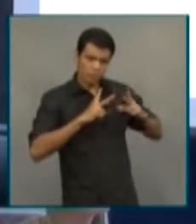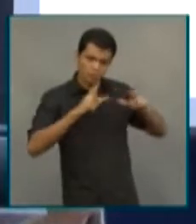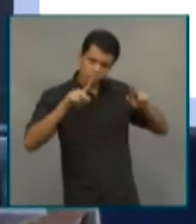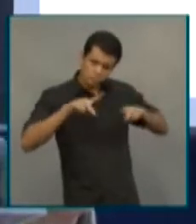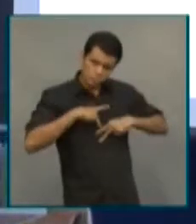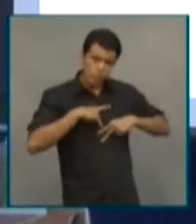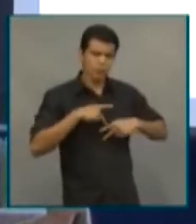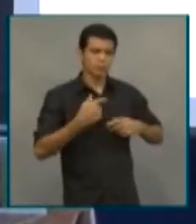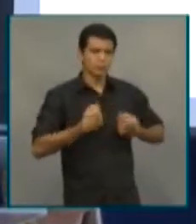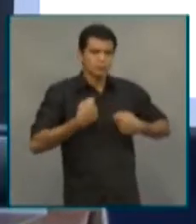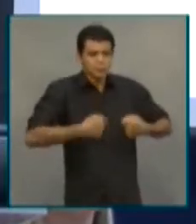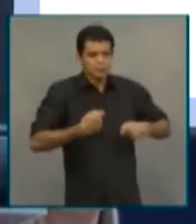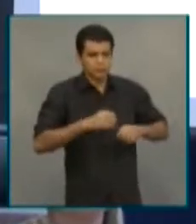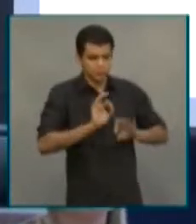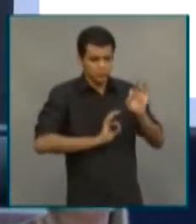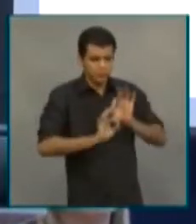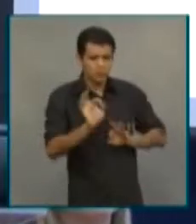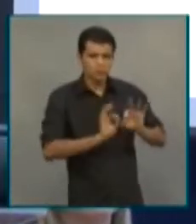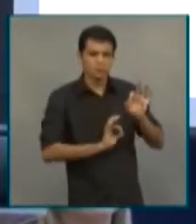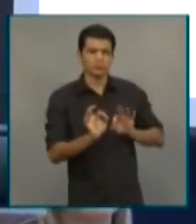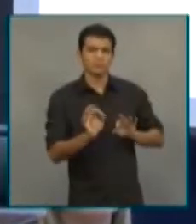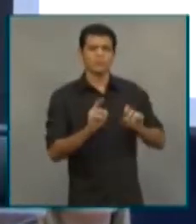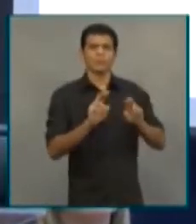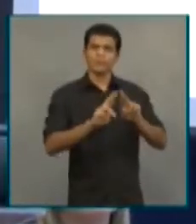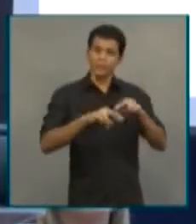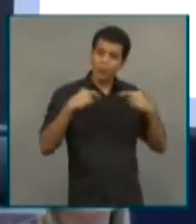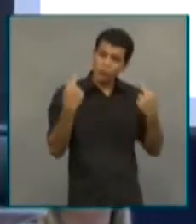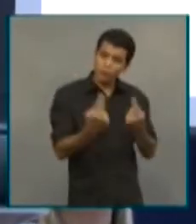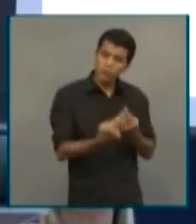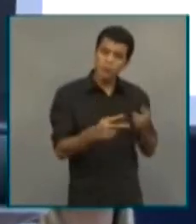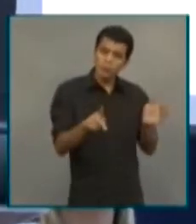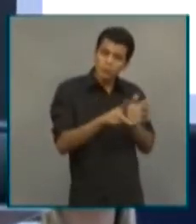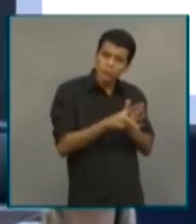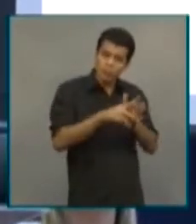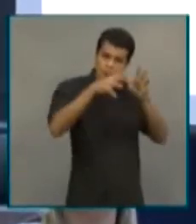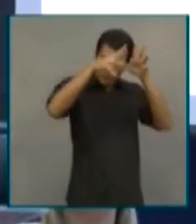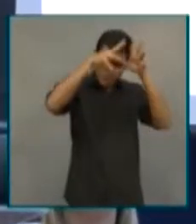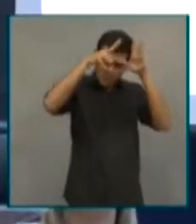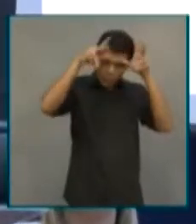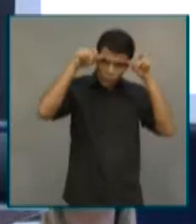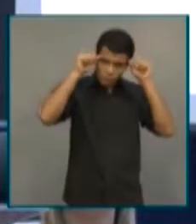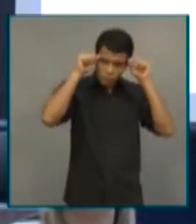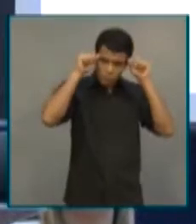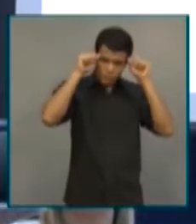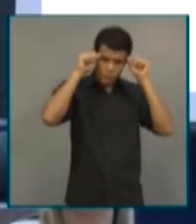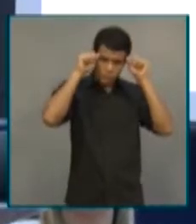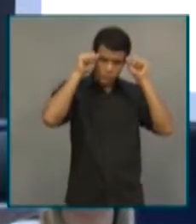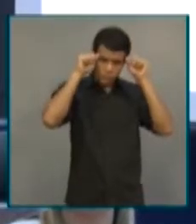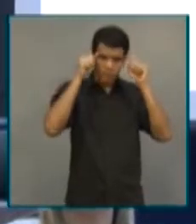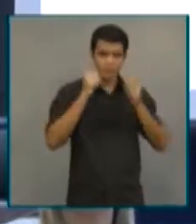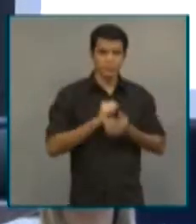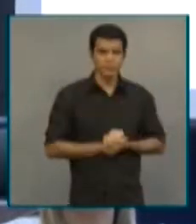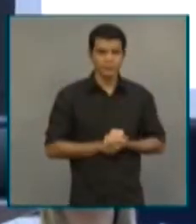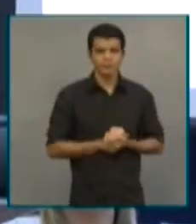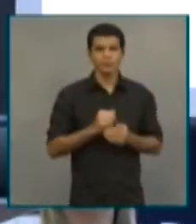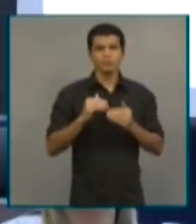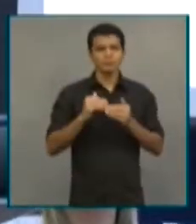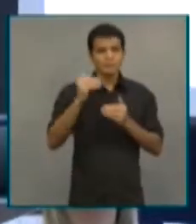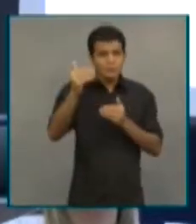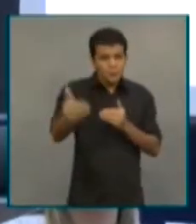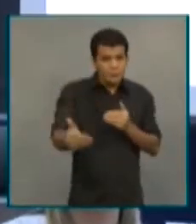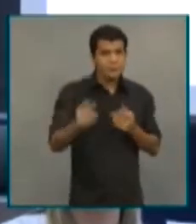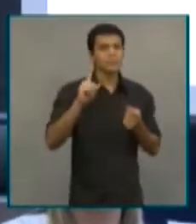que vem, por reunião extraordinária do Conselho, para a advocacia ter certeza que a próxima gestão vai começar a definir o piso. Como